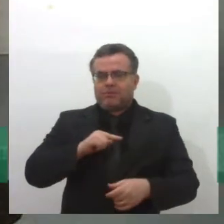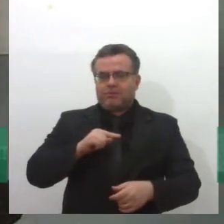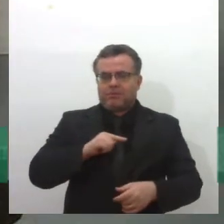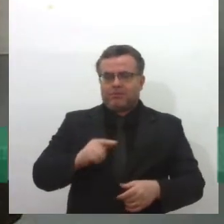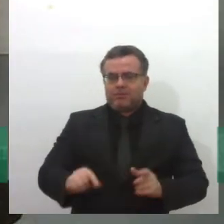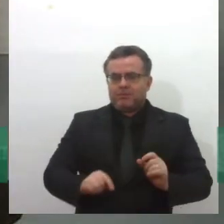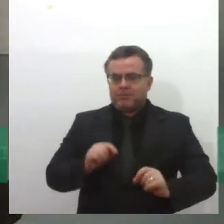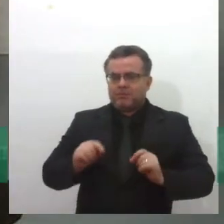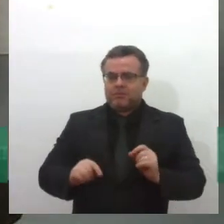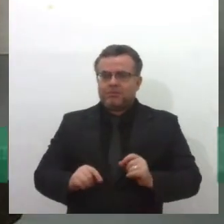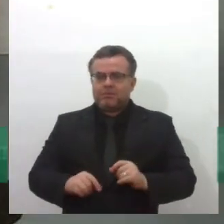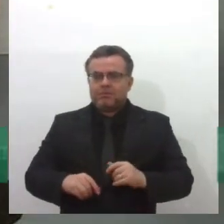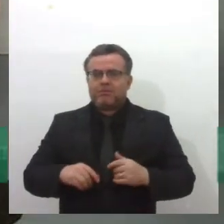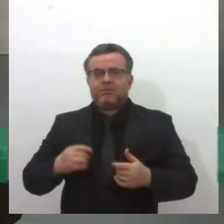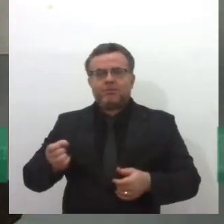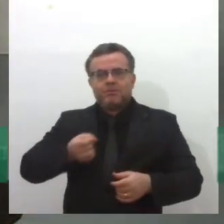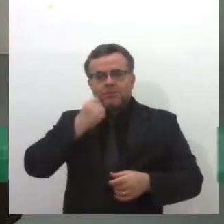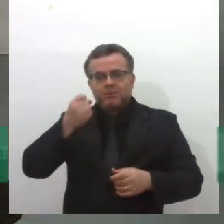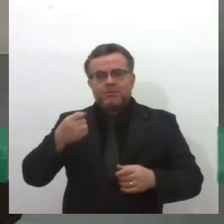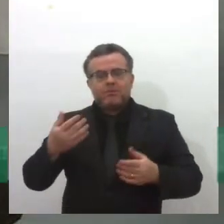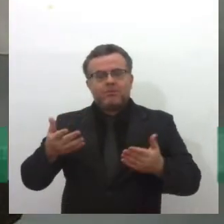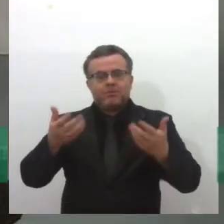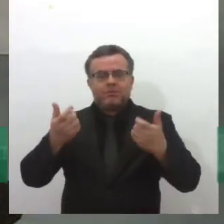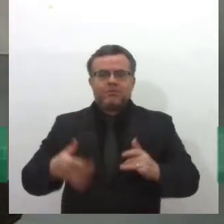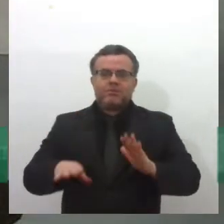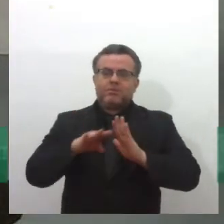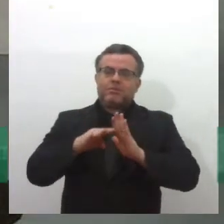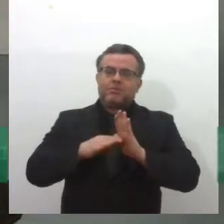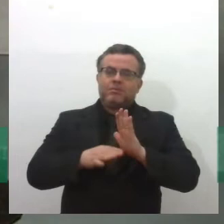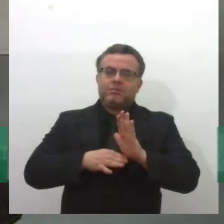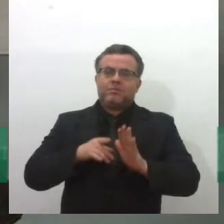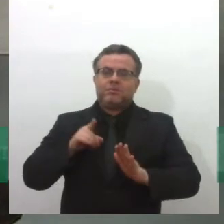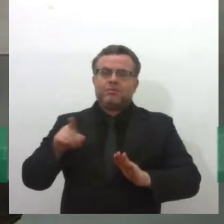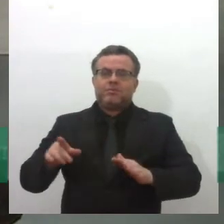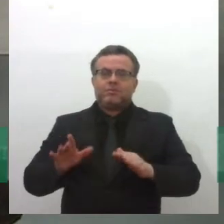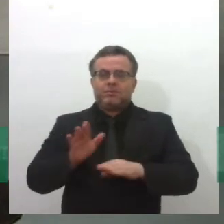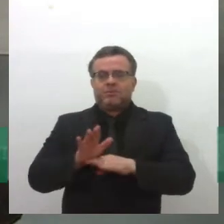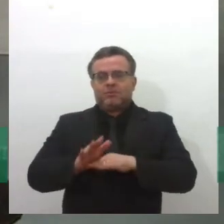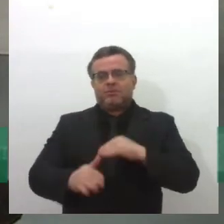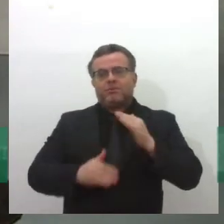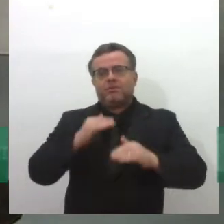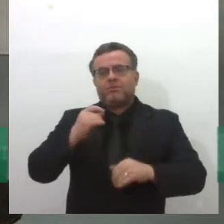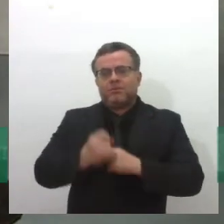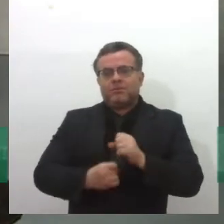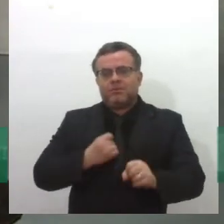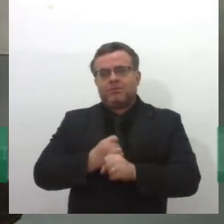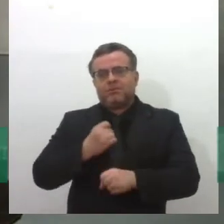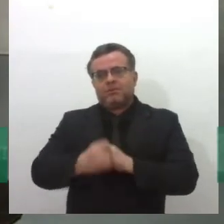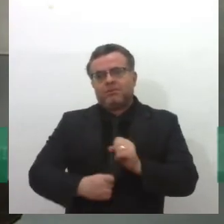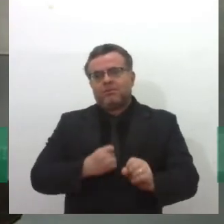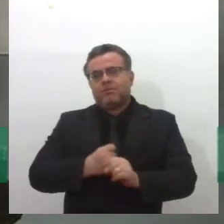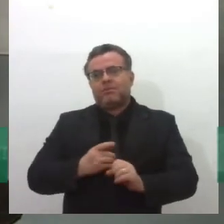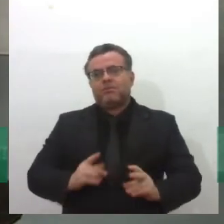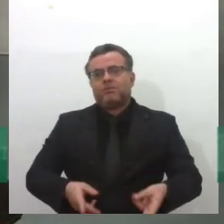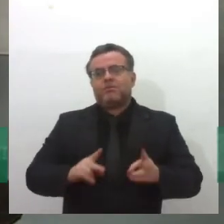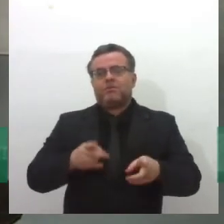Senador, de acordo com o Programa das Nações Unidas, né, para o Desenvolvimento da ONU, a cada ano são pagos